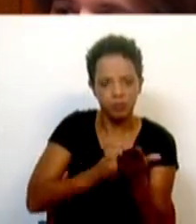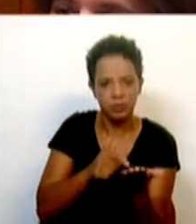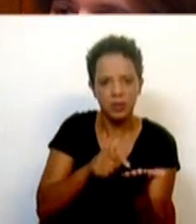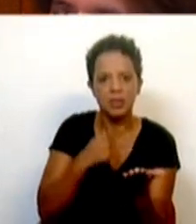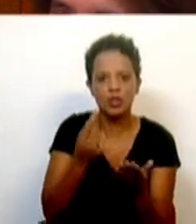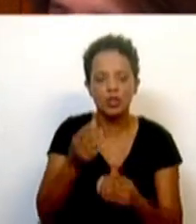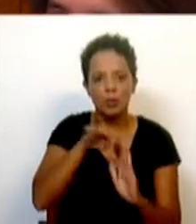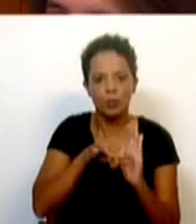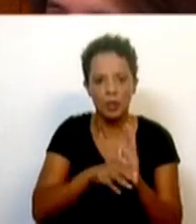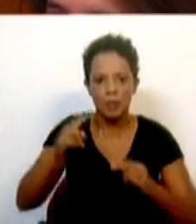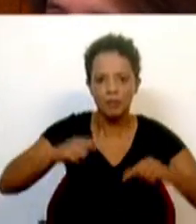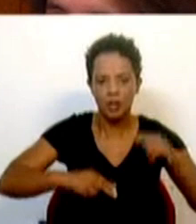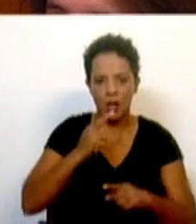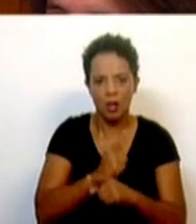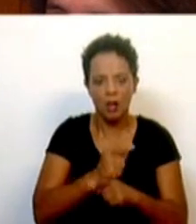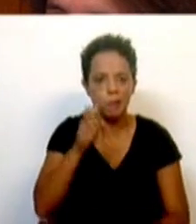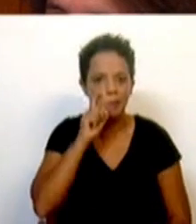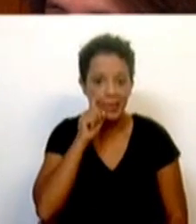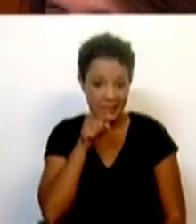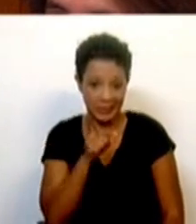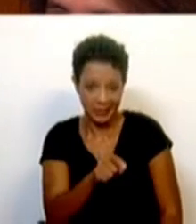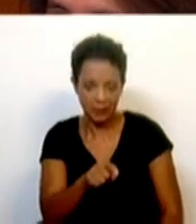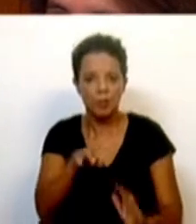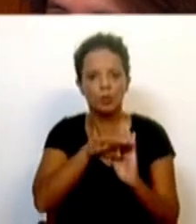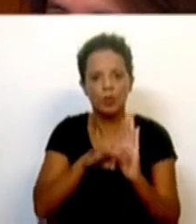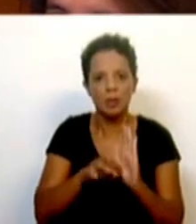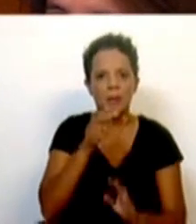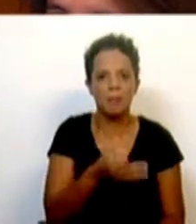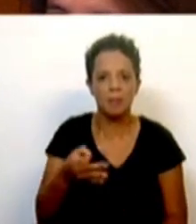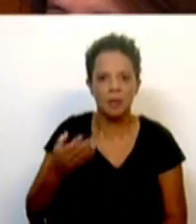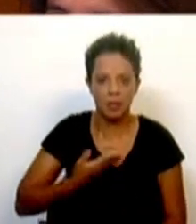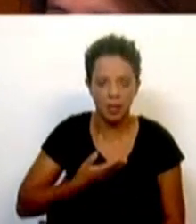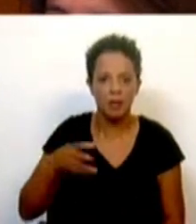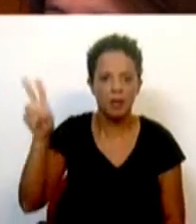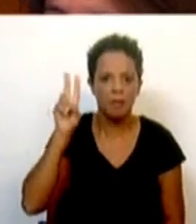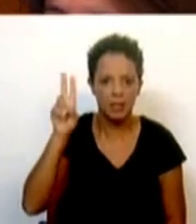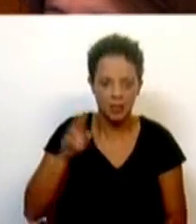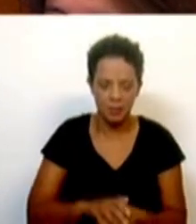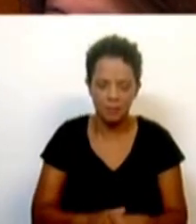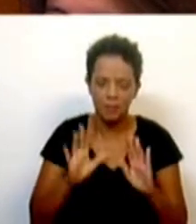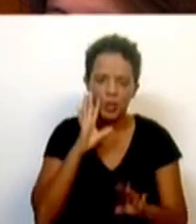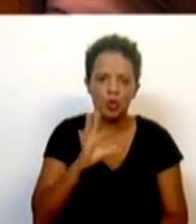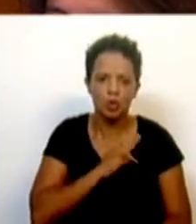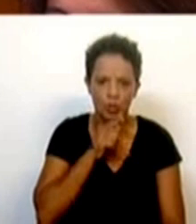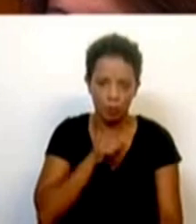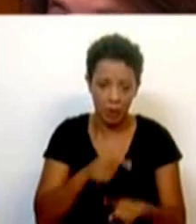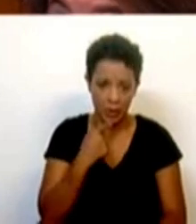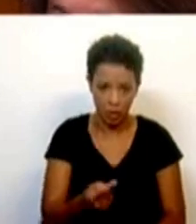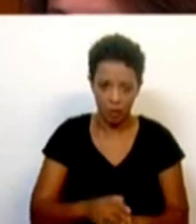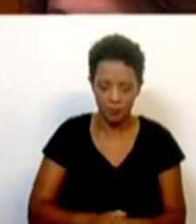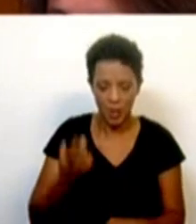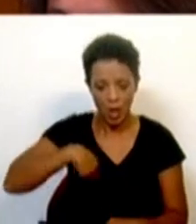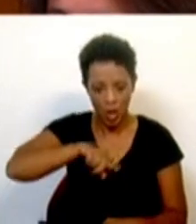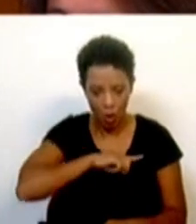programa fiscal que continua a defender, e foi esse o programa do PPD-PSD. Mas, Sr. Deputado, diz, se nós